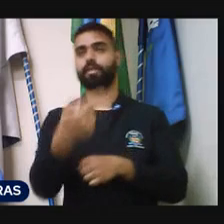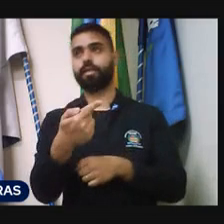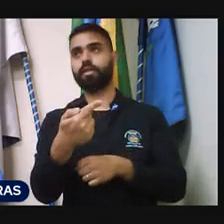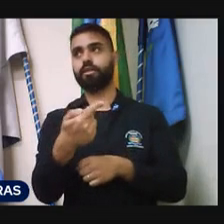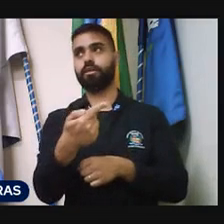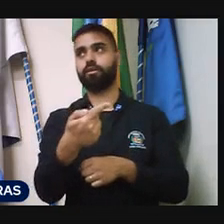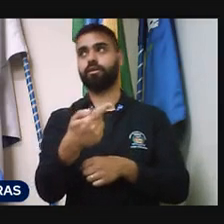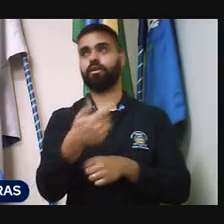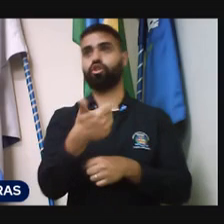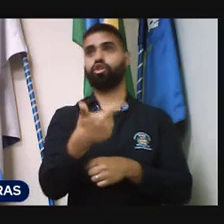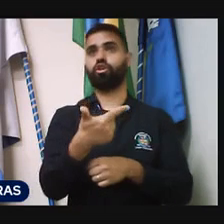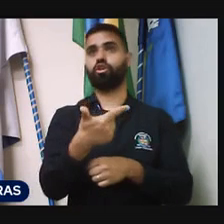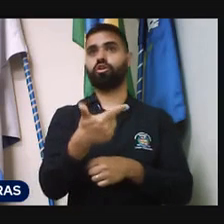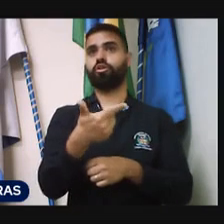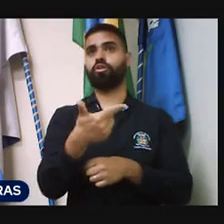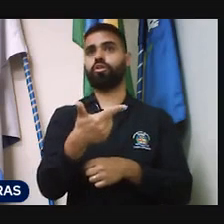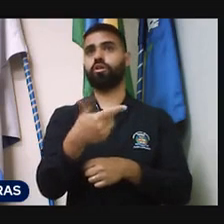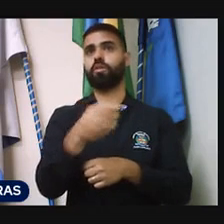2018